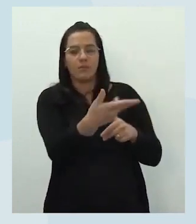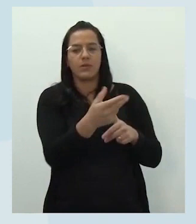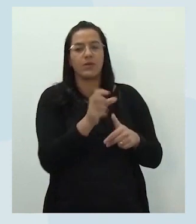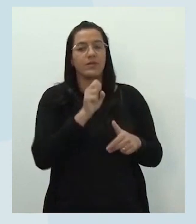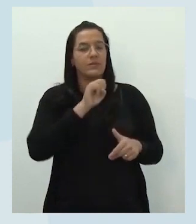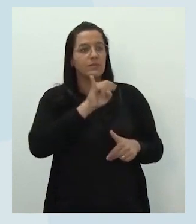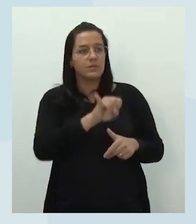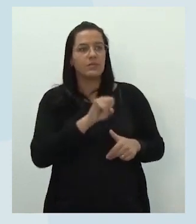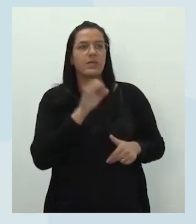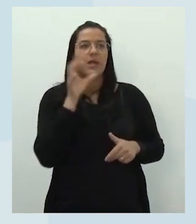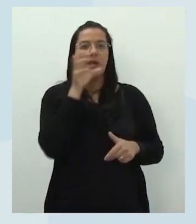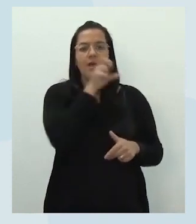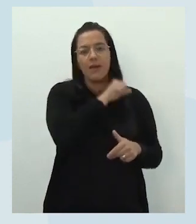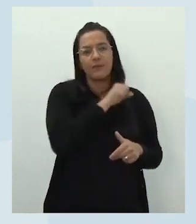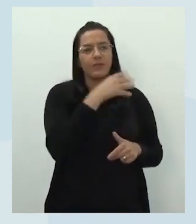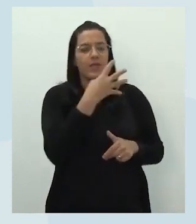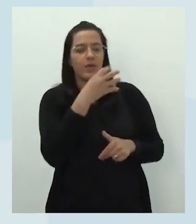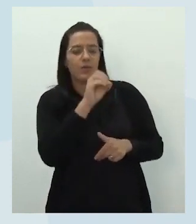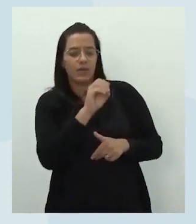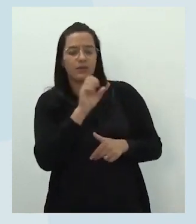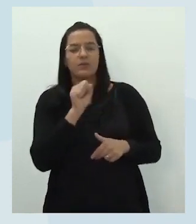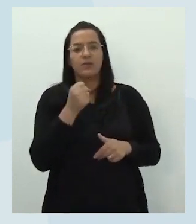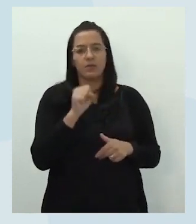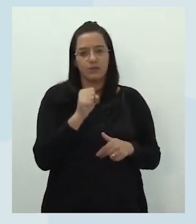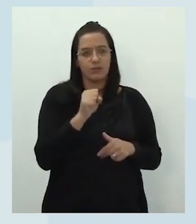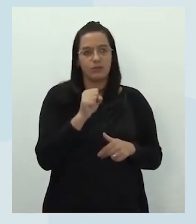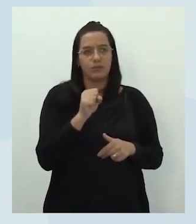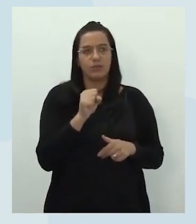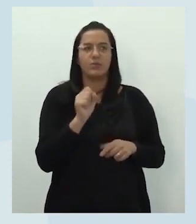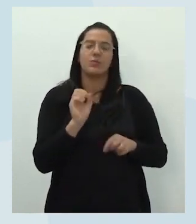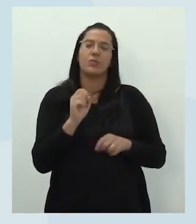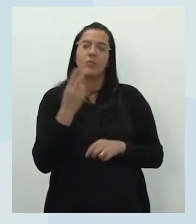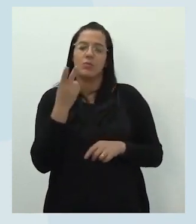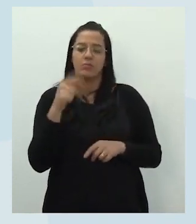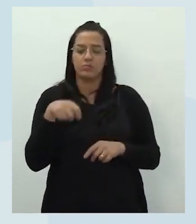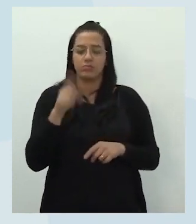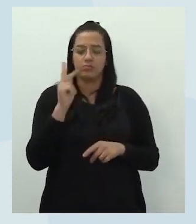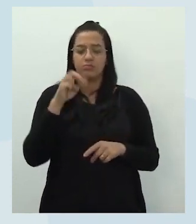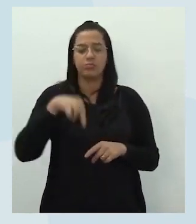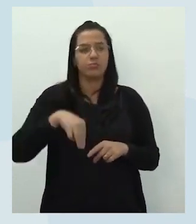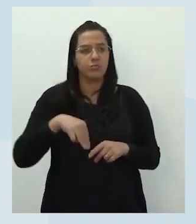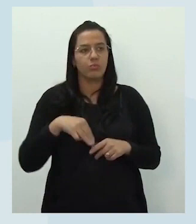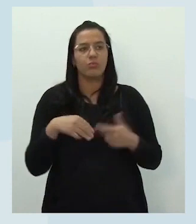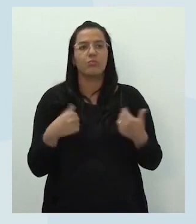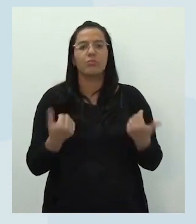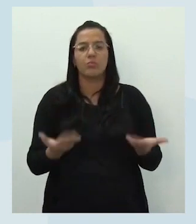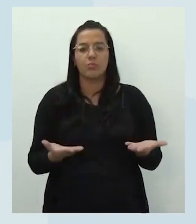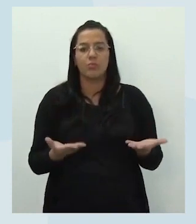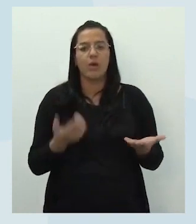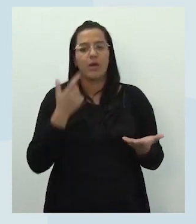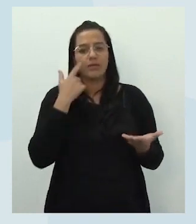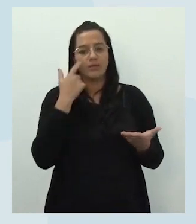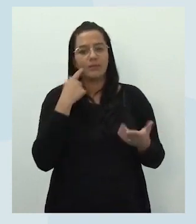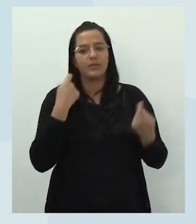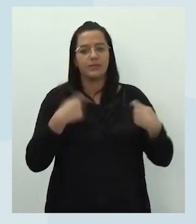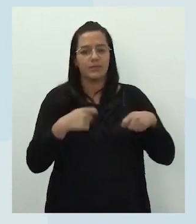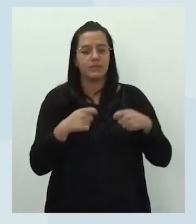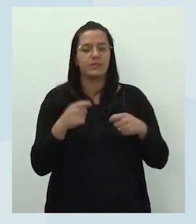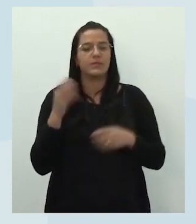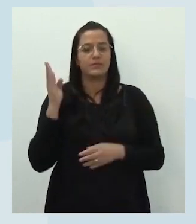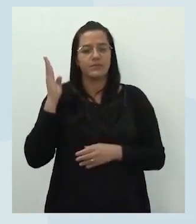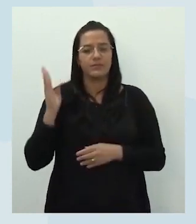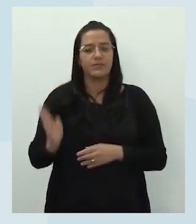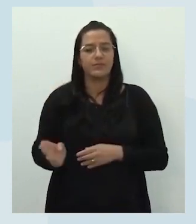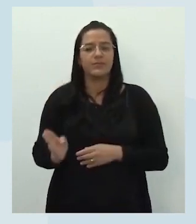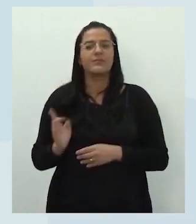se a velocidade dele é 40 quilômetros por segundo, e aí a gente acaba fazendo a relação proporcional, né? A